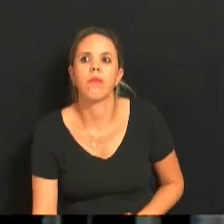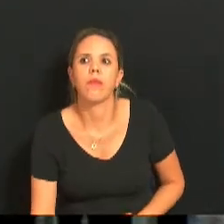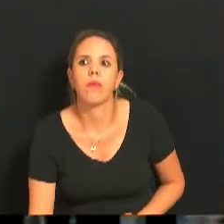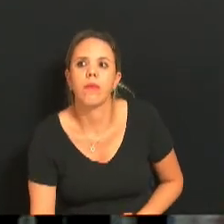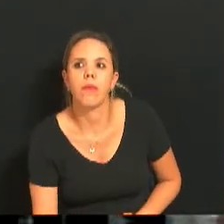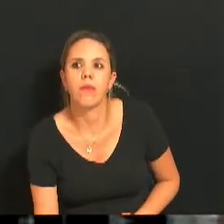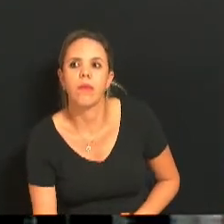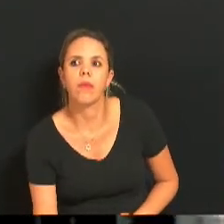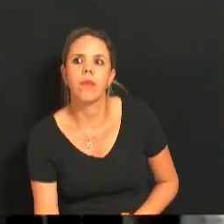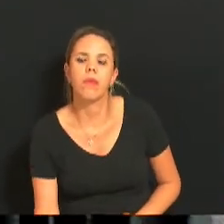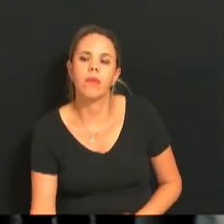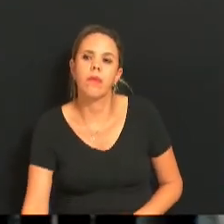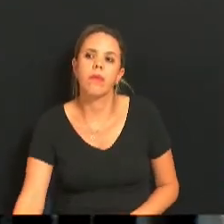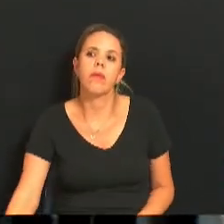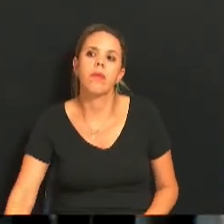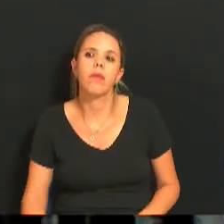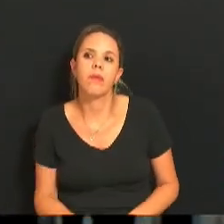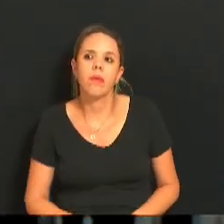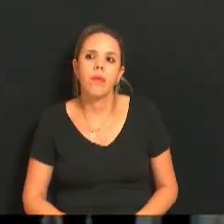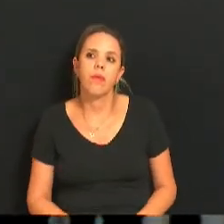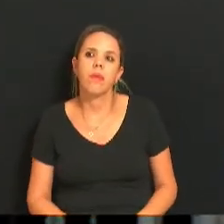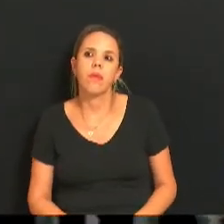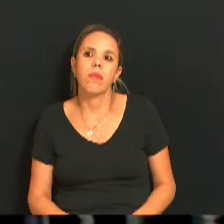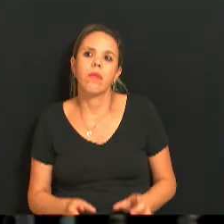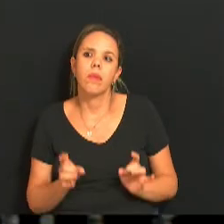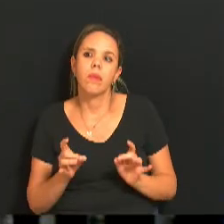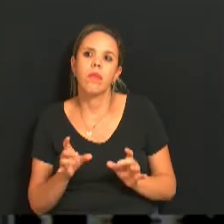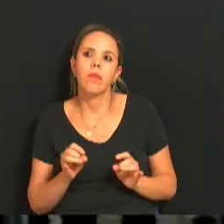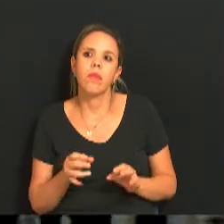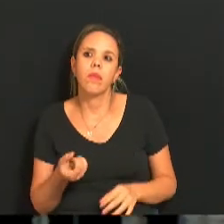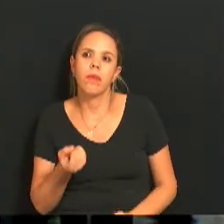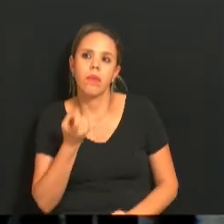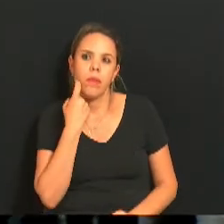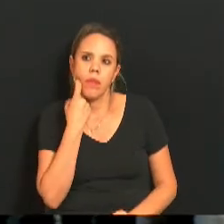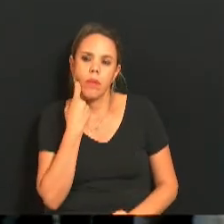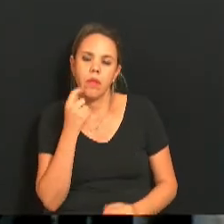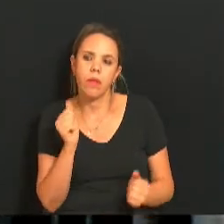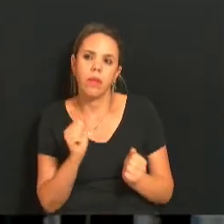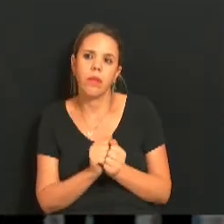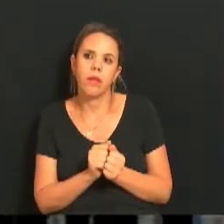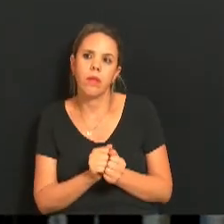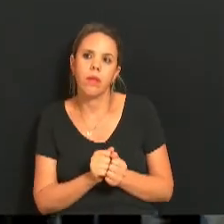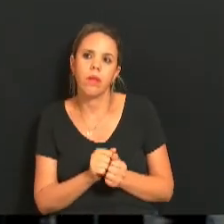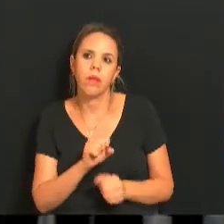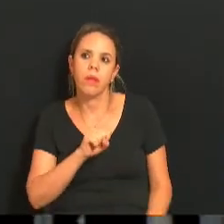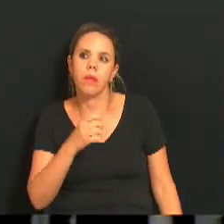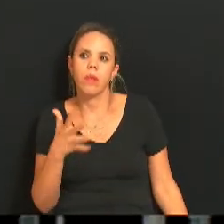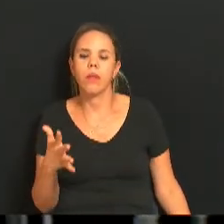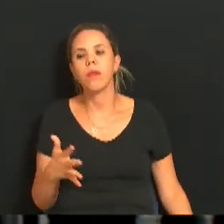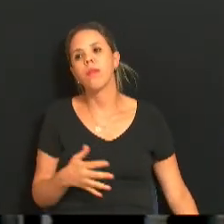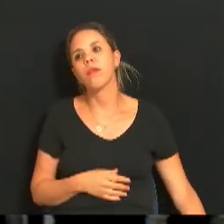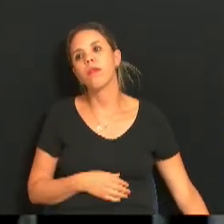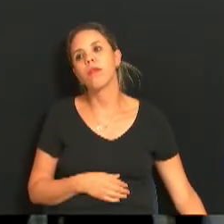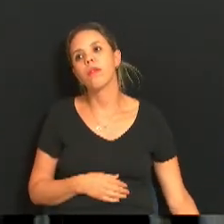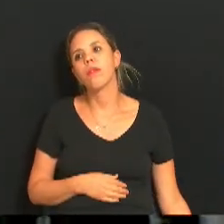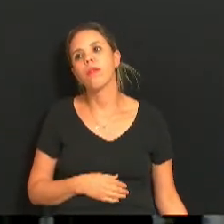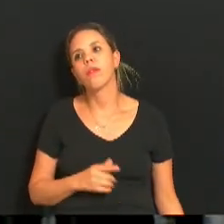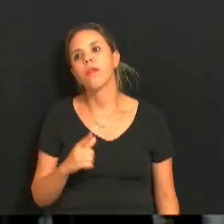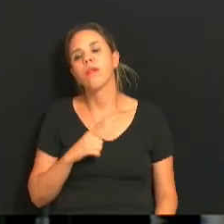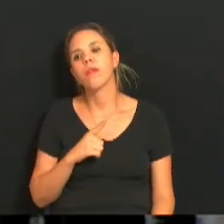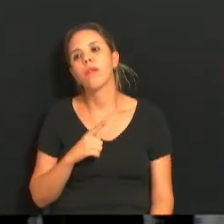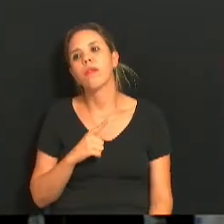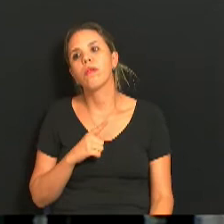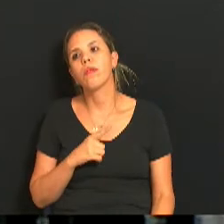da área do mercado de texto né é junto com a Prefeitura de Santo é tendo como